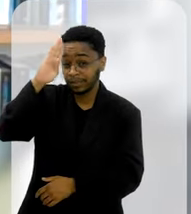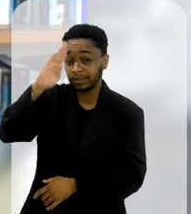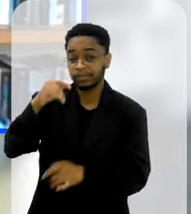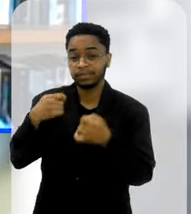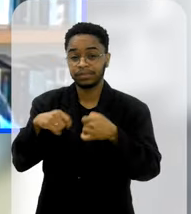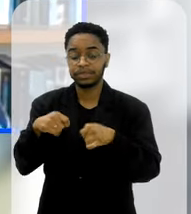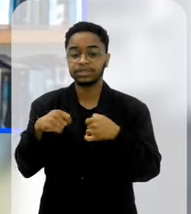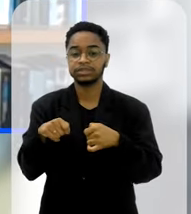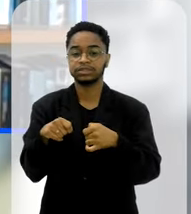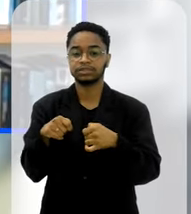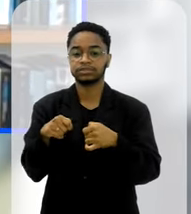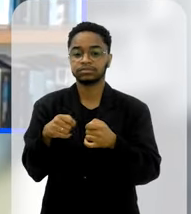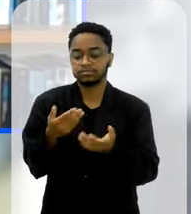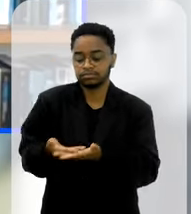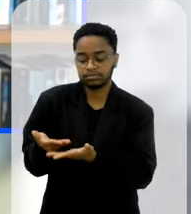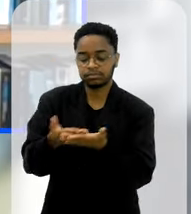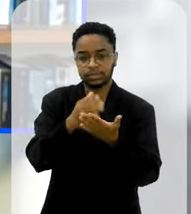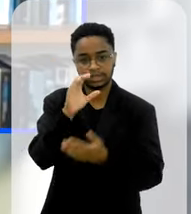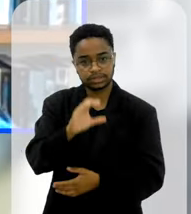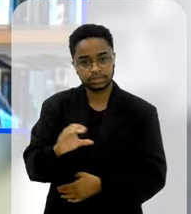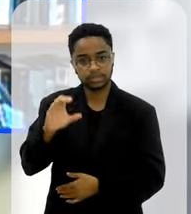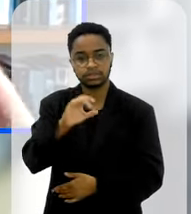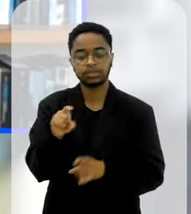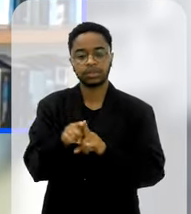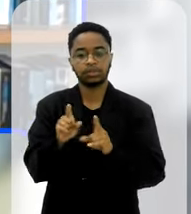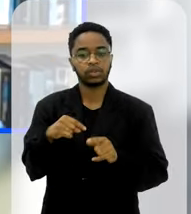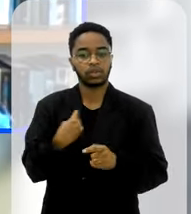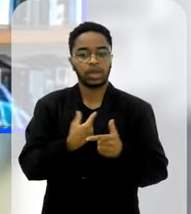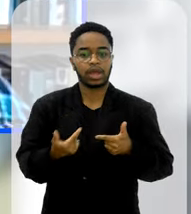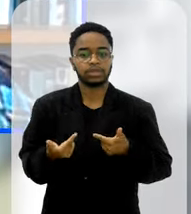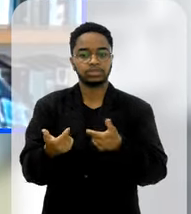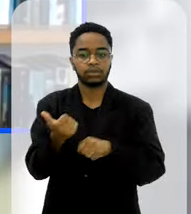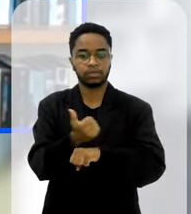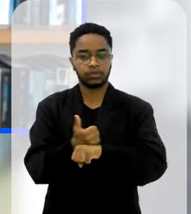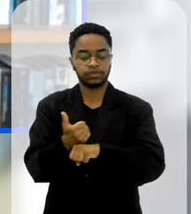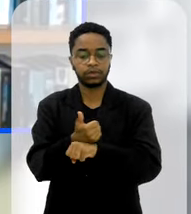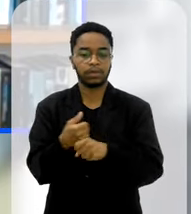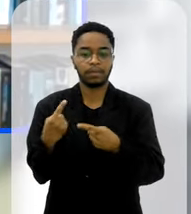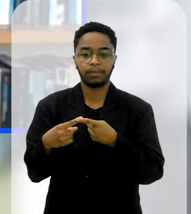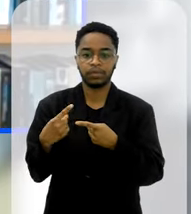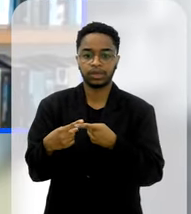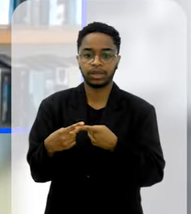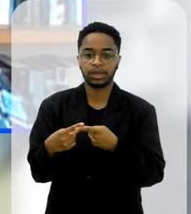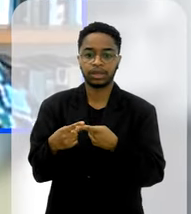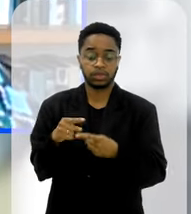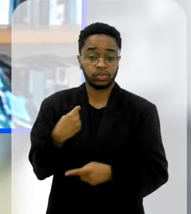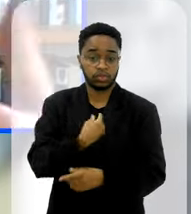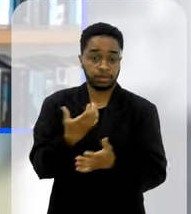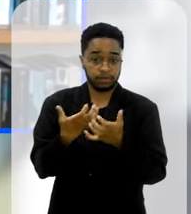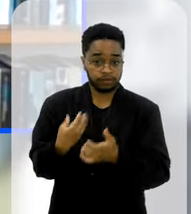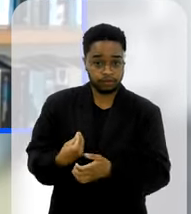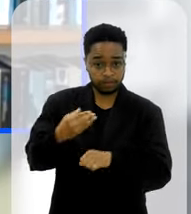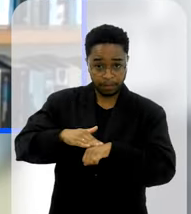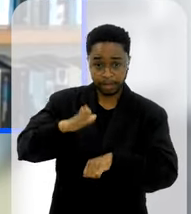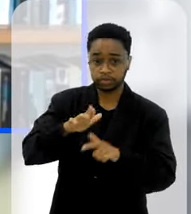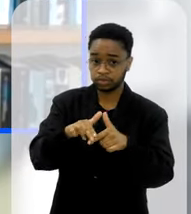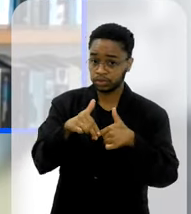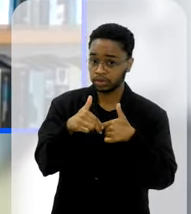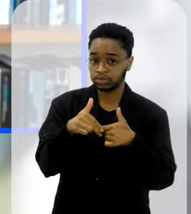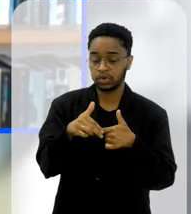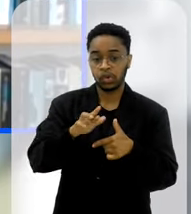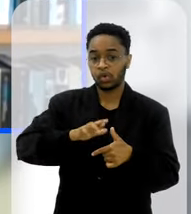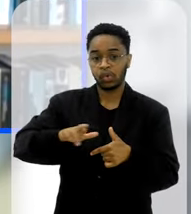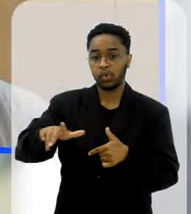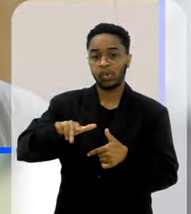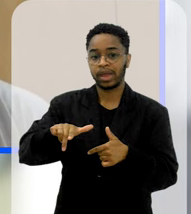humano que deve fundamentar todos os nossos estudos científicos, nossa atuação profissional, porque é para isso que a gente quer